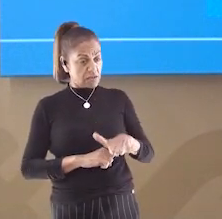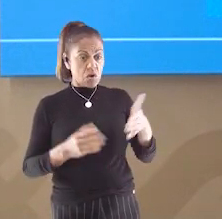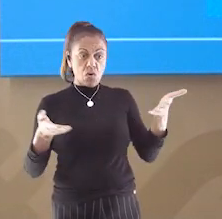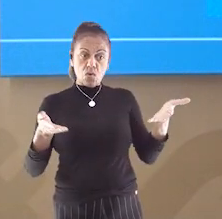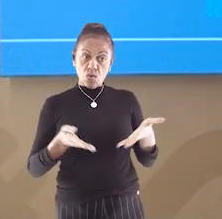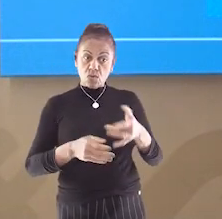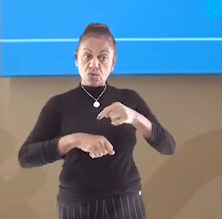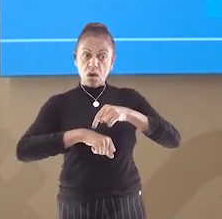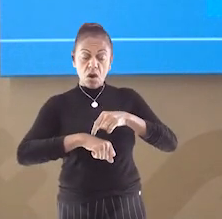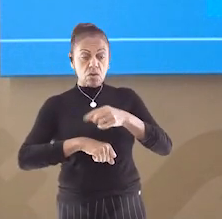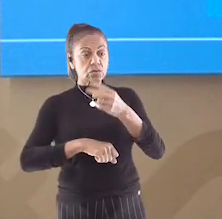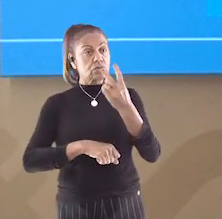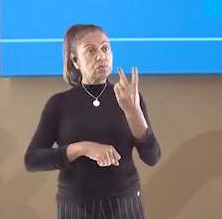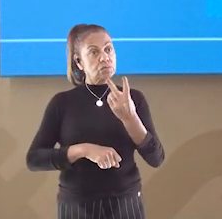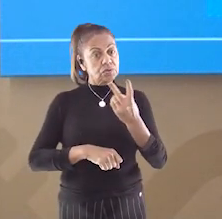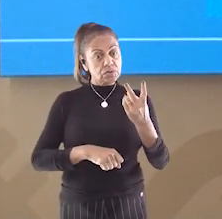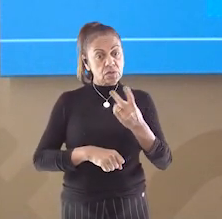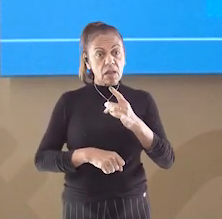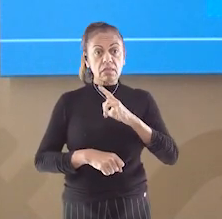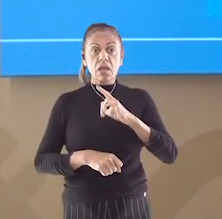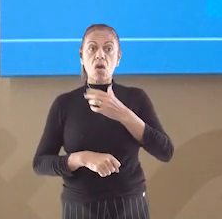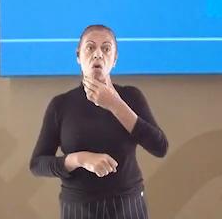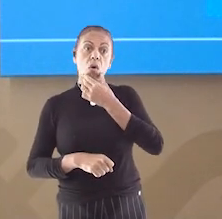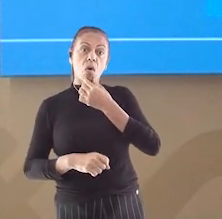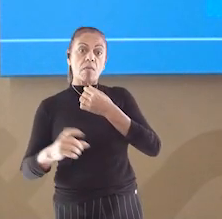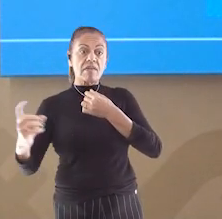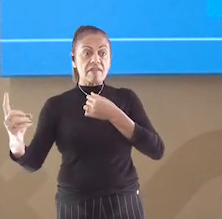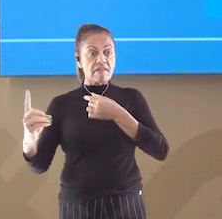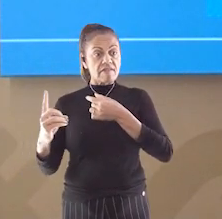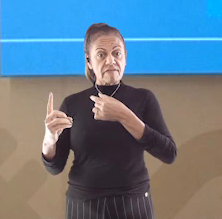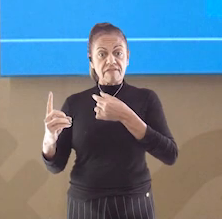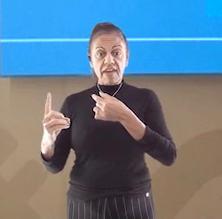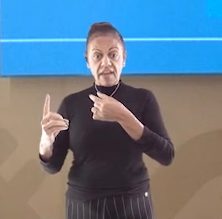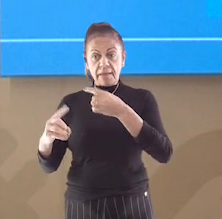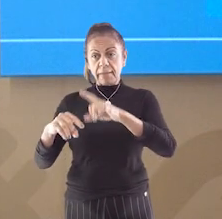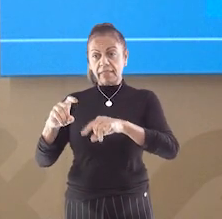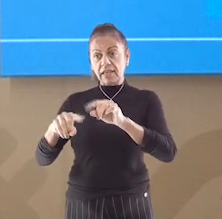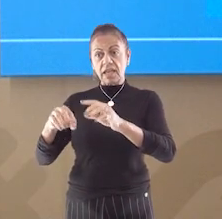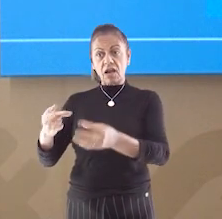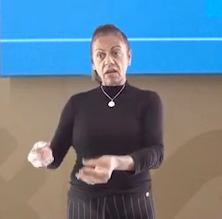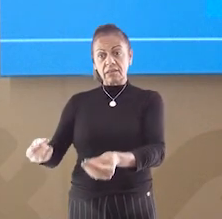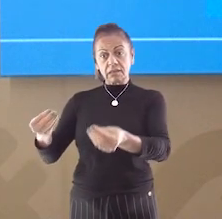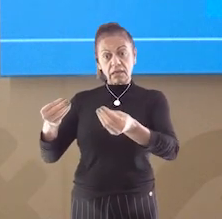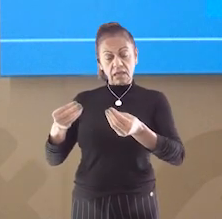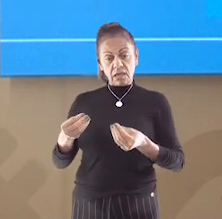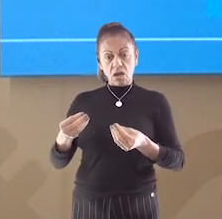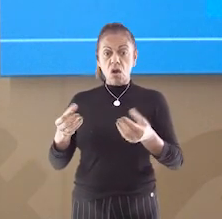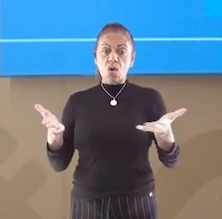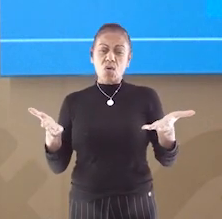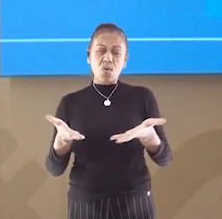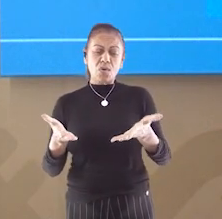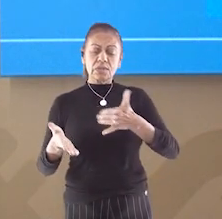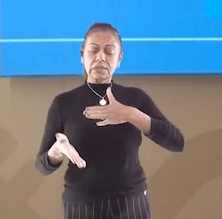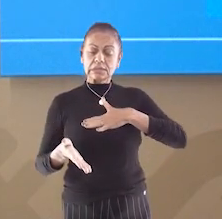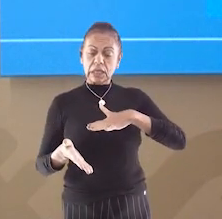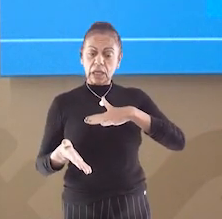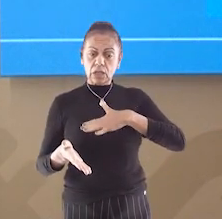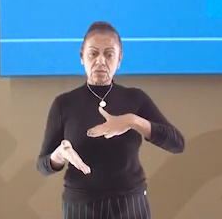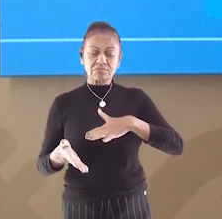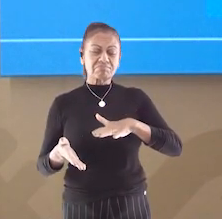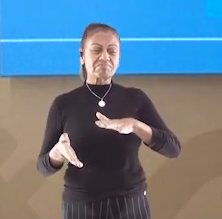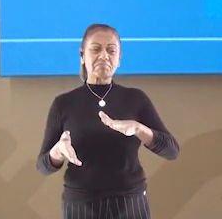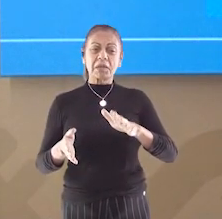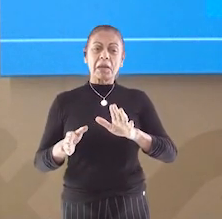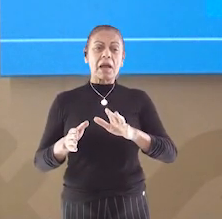Marcos, boa tarde. Hoje, às 14 horas, um fornecedor irá realizar uma entrega. Os